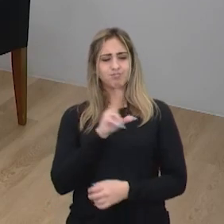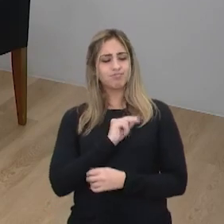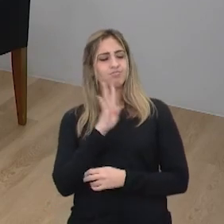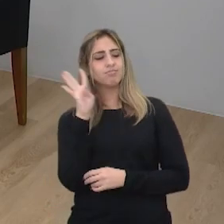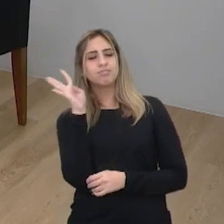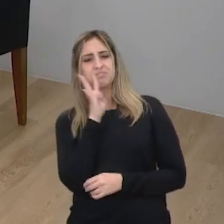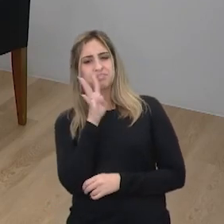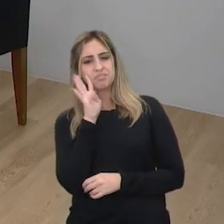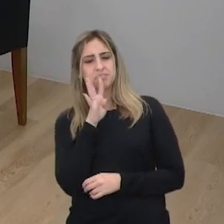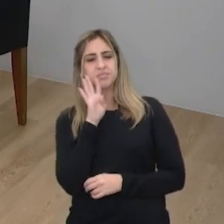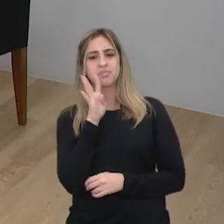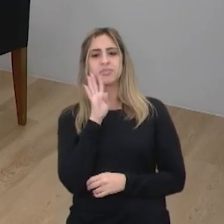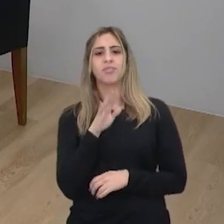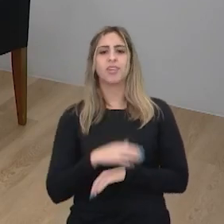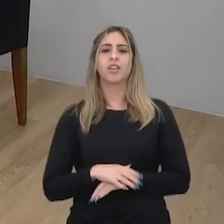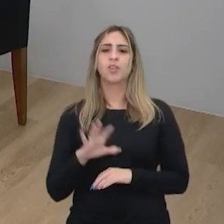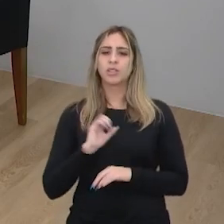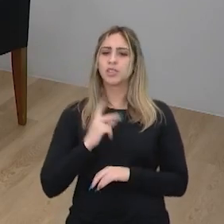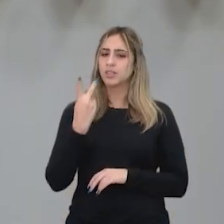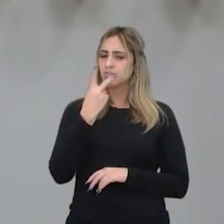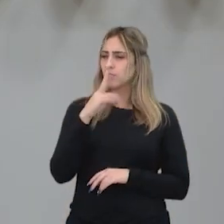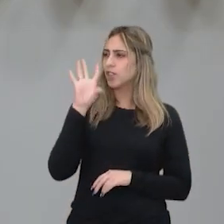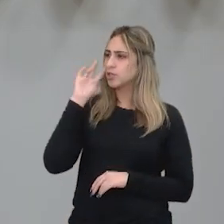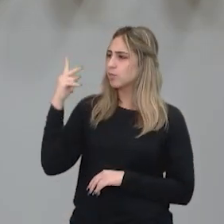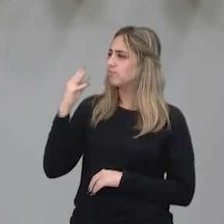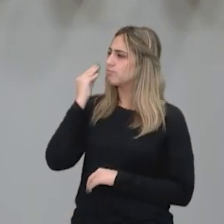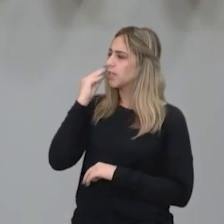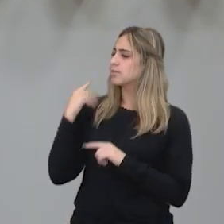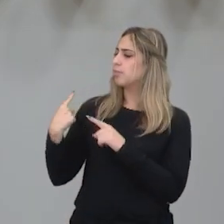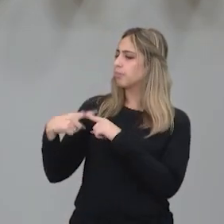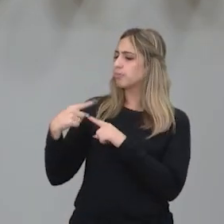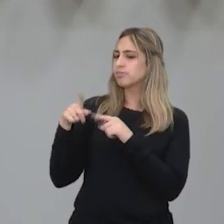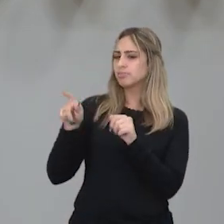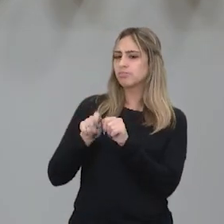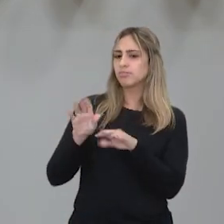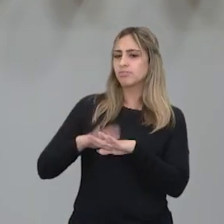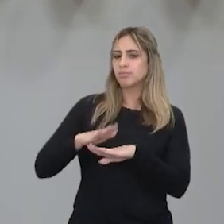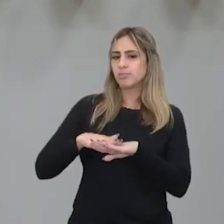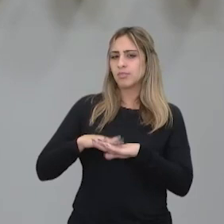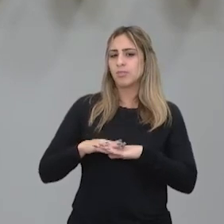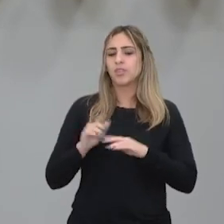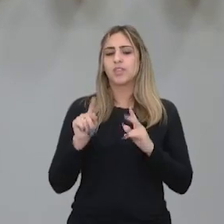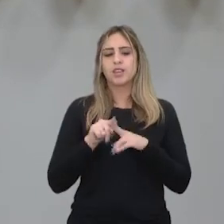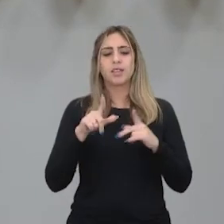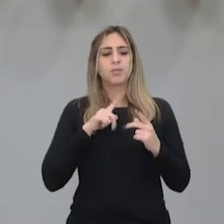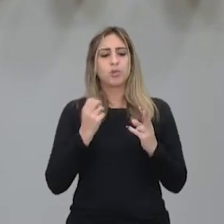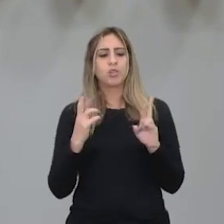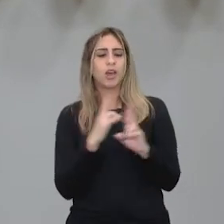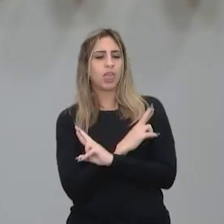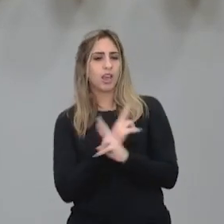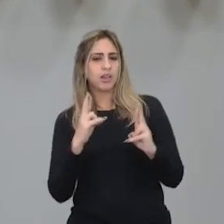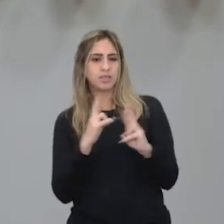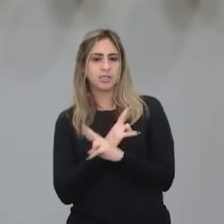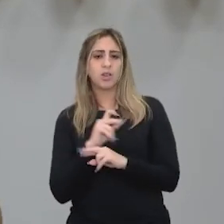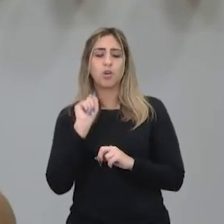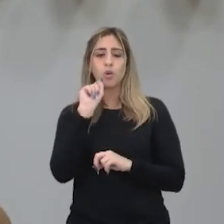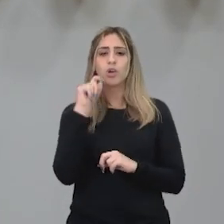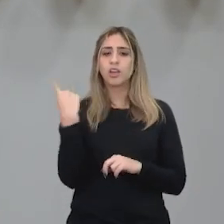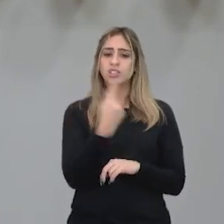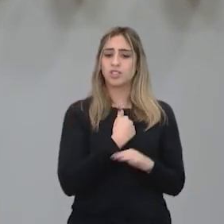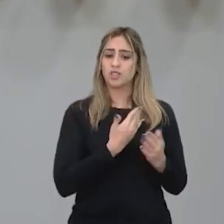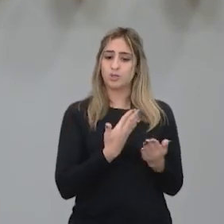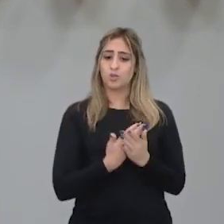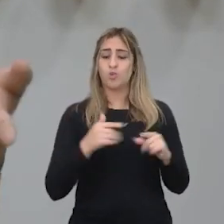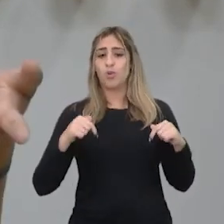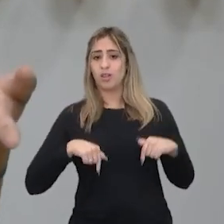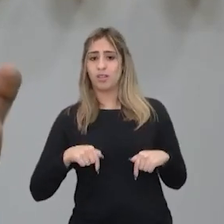assim, eu gostei muito de ouvir essa sua experiência que você está trazendo, porque vai muito em relação ao que a gente estudou aqui